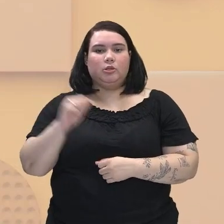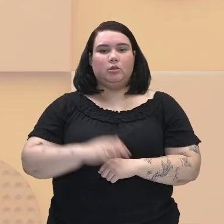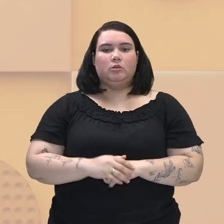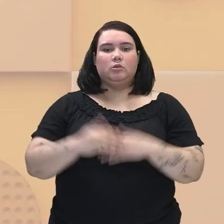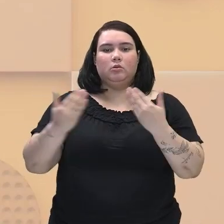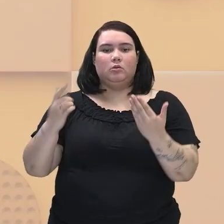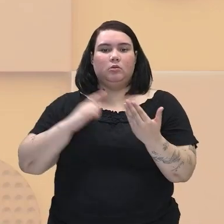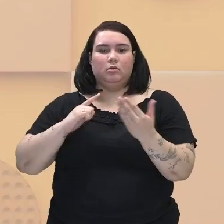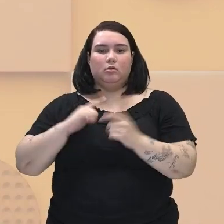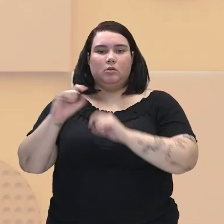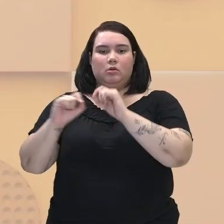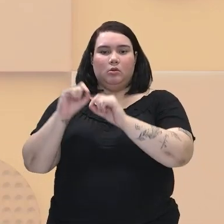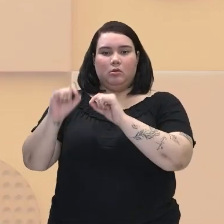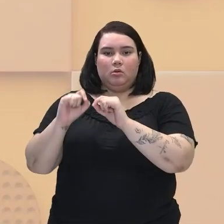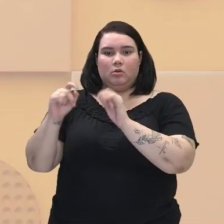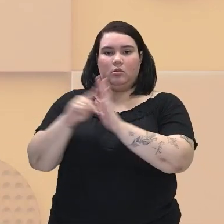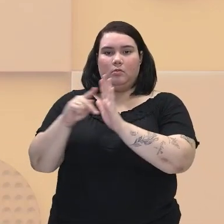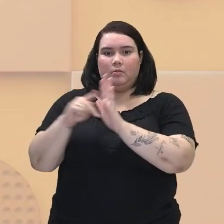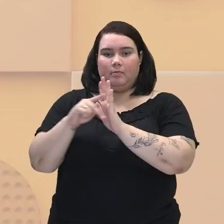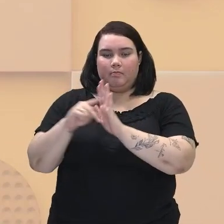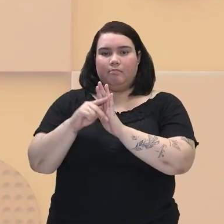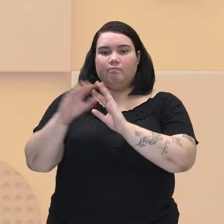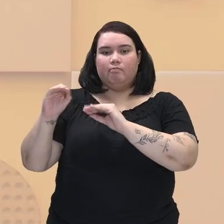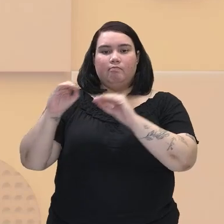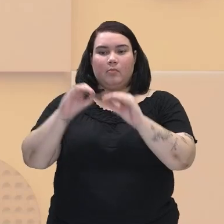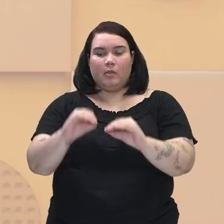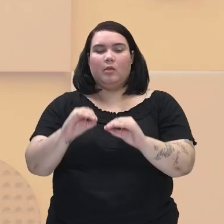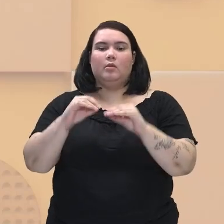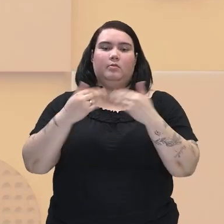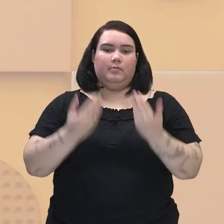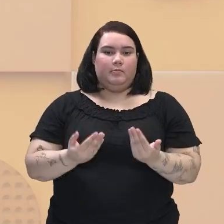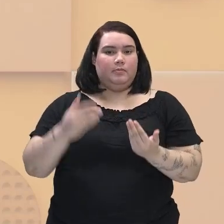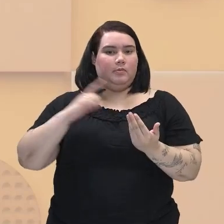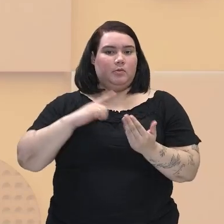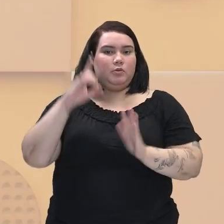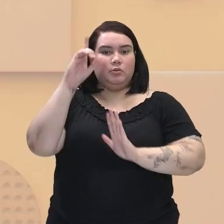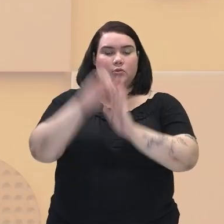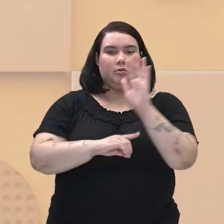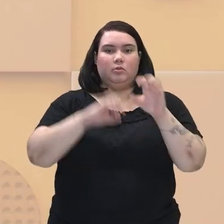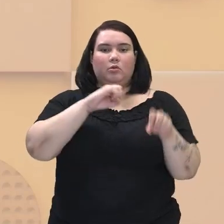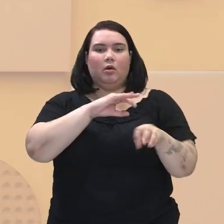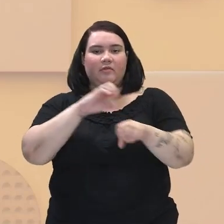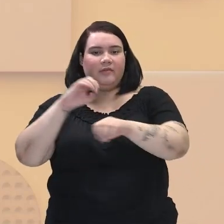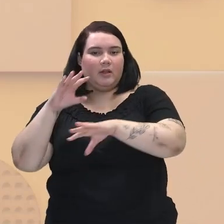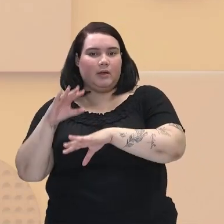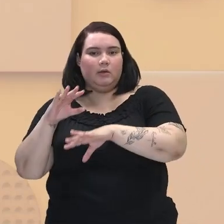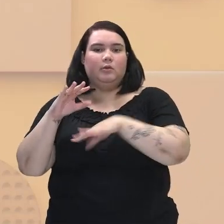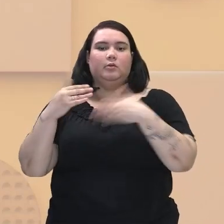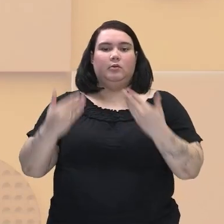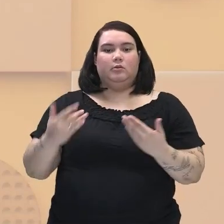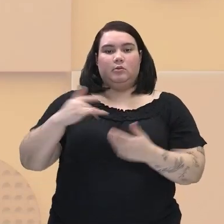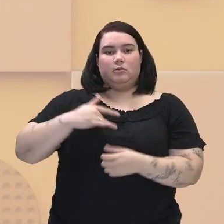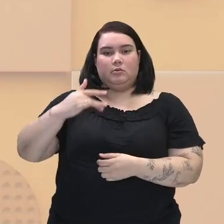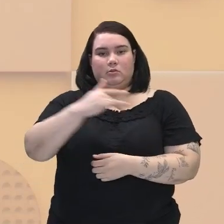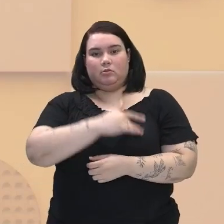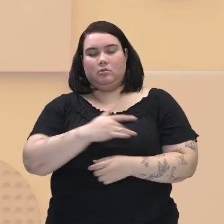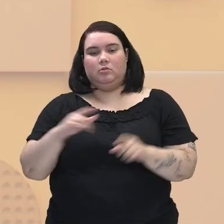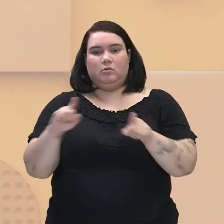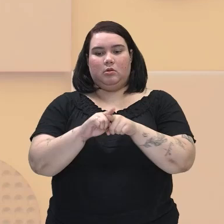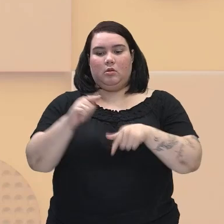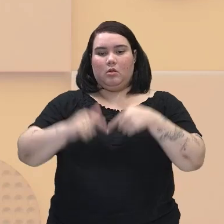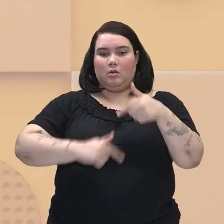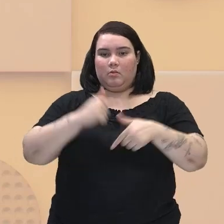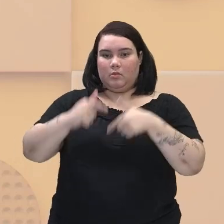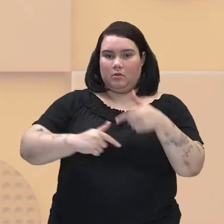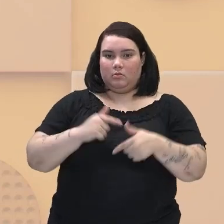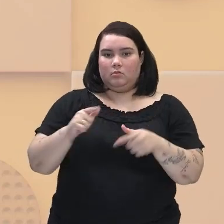né, uma organização urbana onde eles lutam por direitos. Direito à educação, direito à saúde, direito ao trabalho